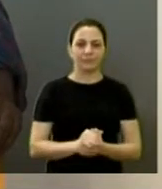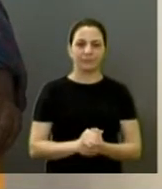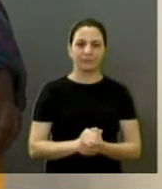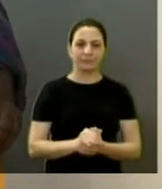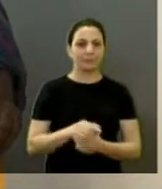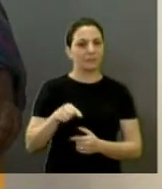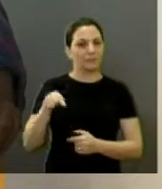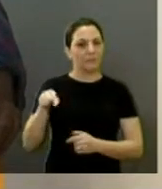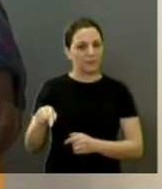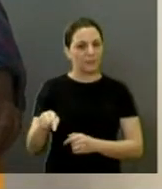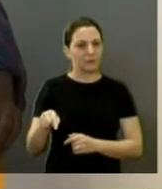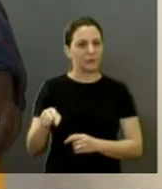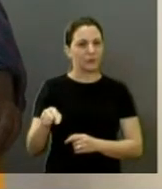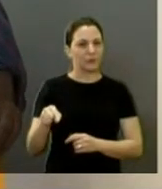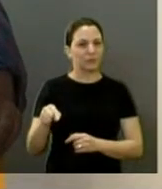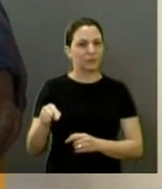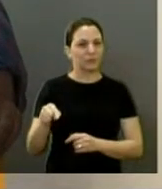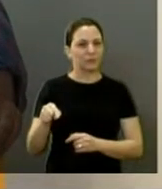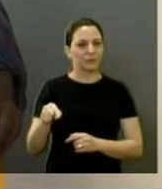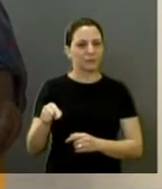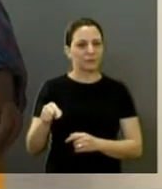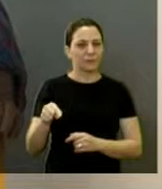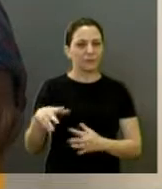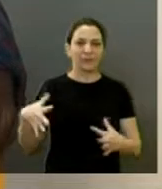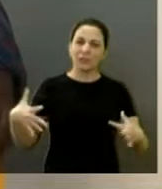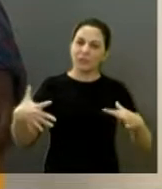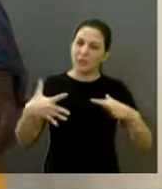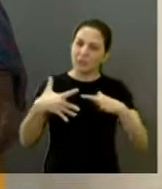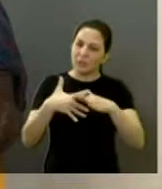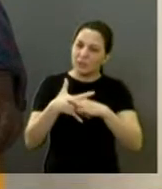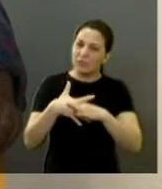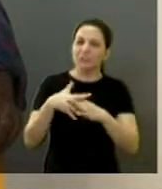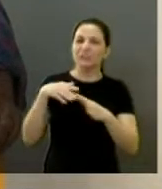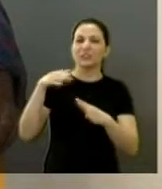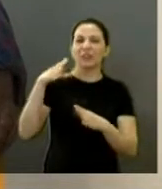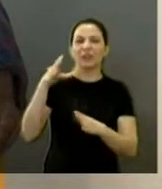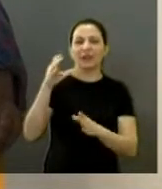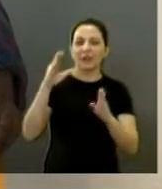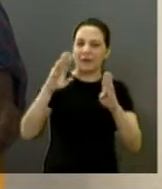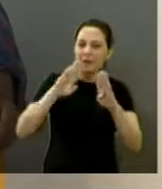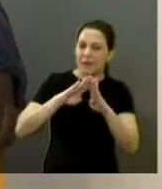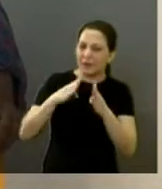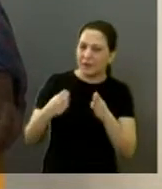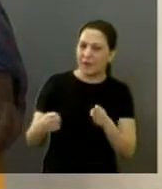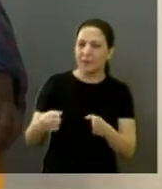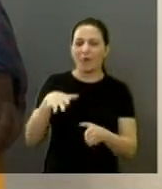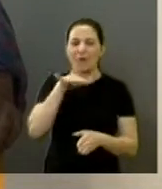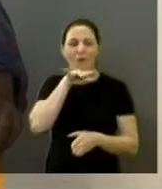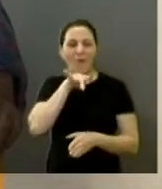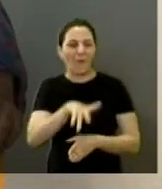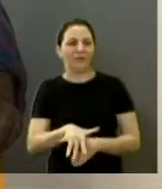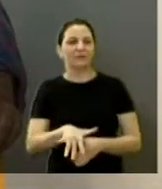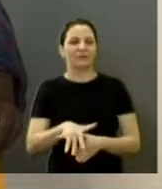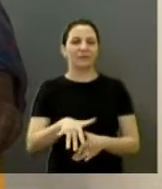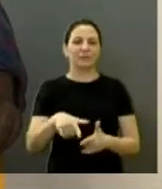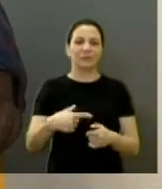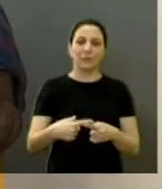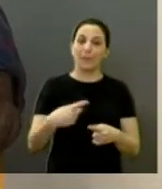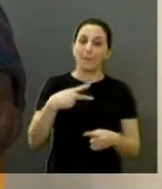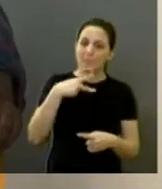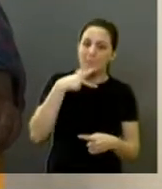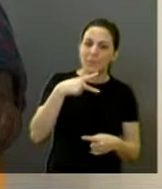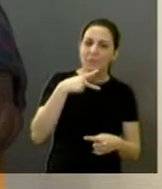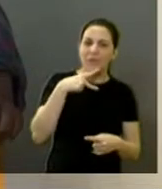a democracia para essa casa eu acho péssimo que todo político